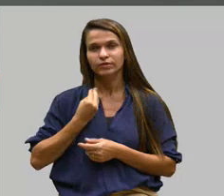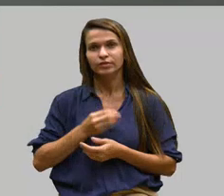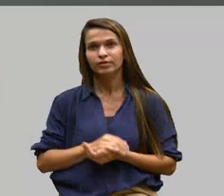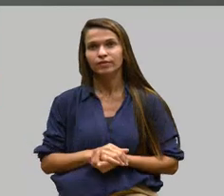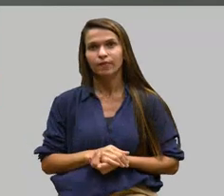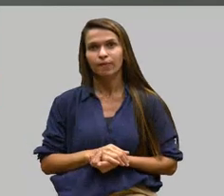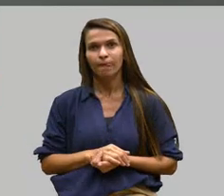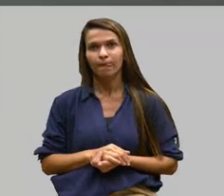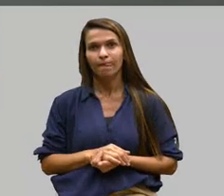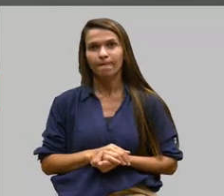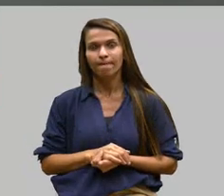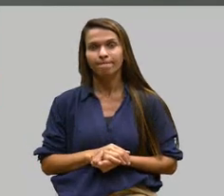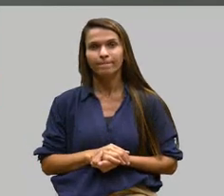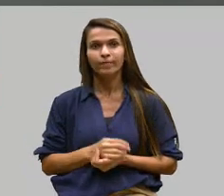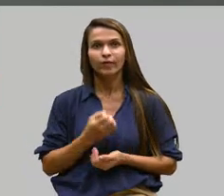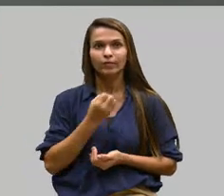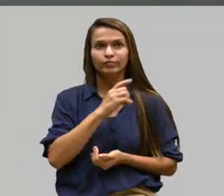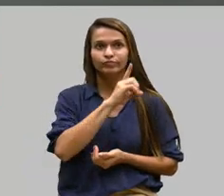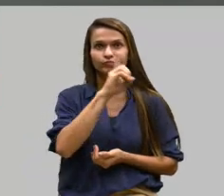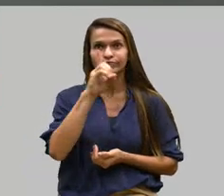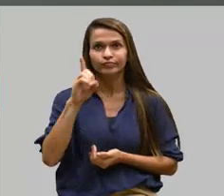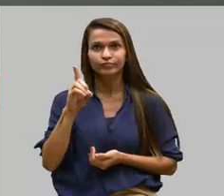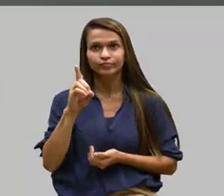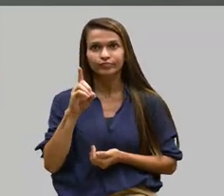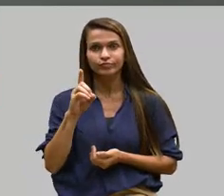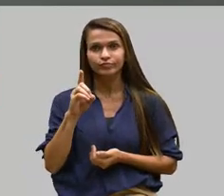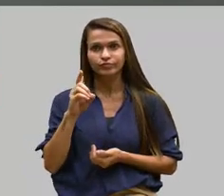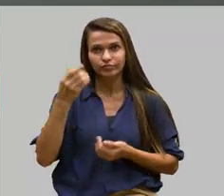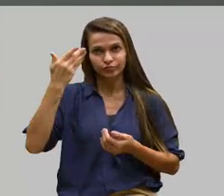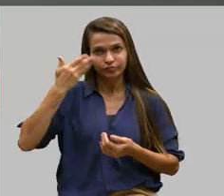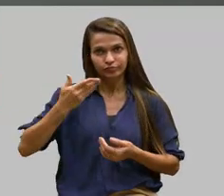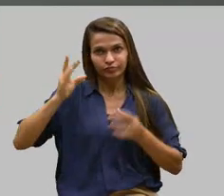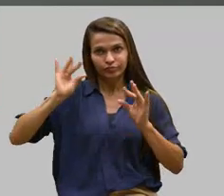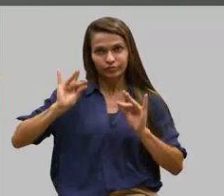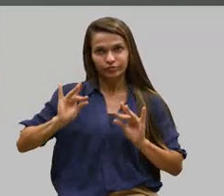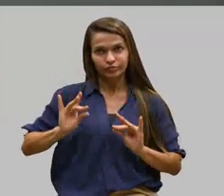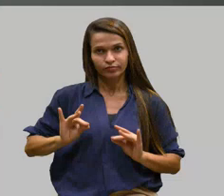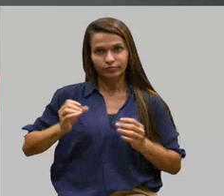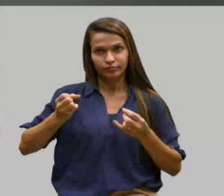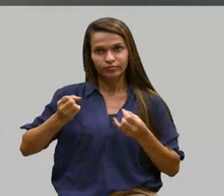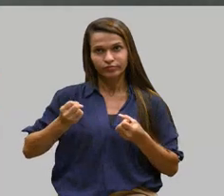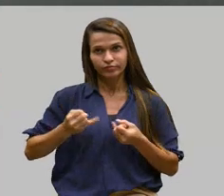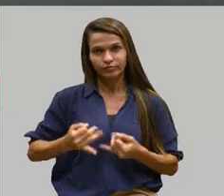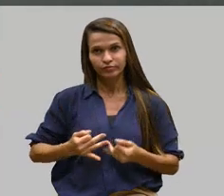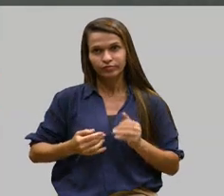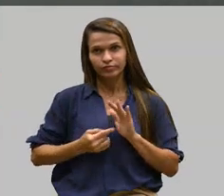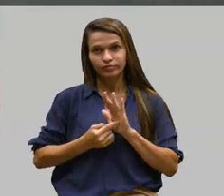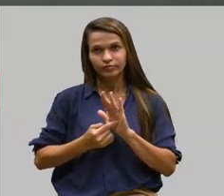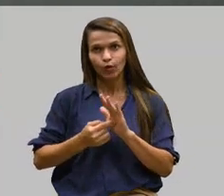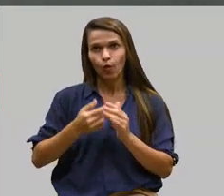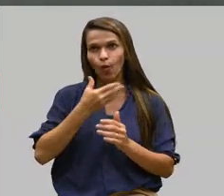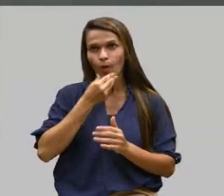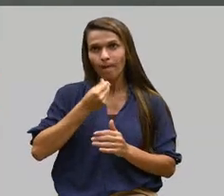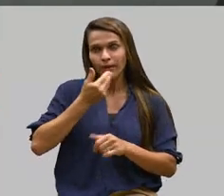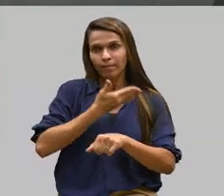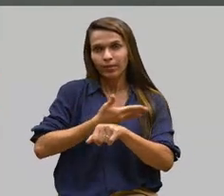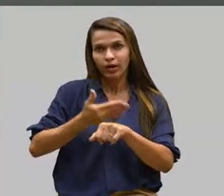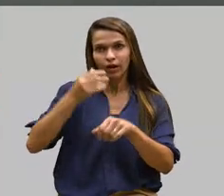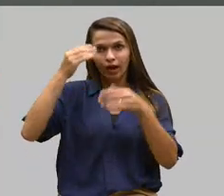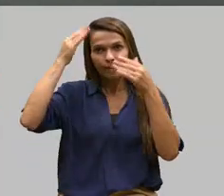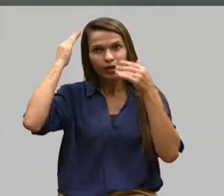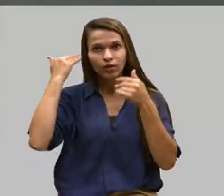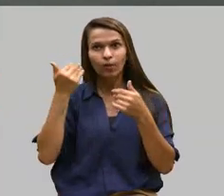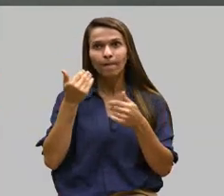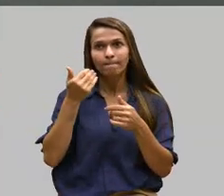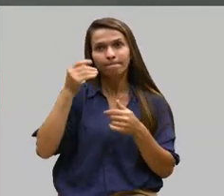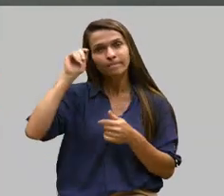pessoal bom dia né vou fazer minha autodescrição também sou um homem branco cabelos pretos tô com